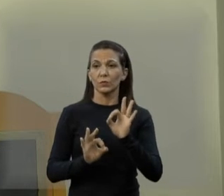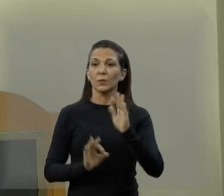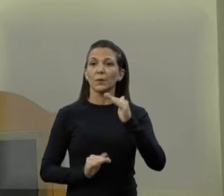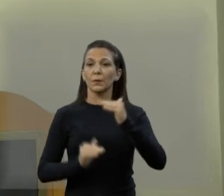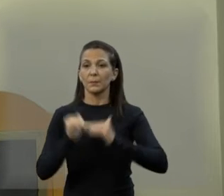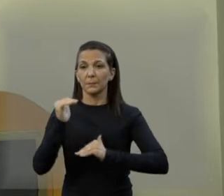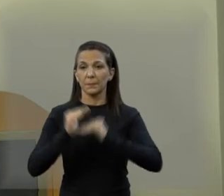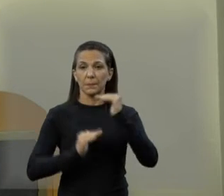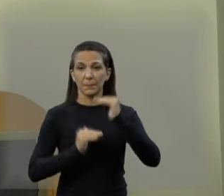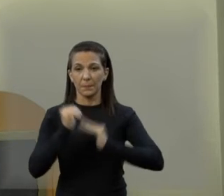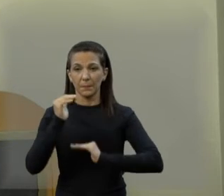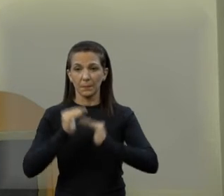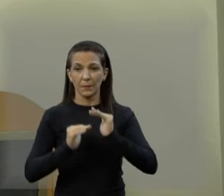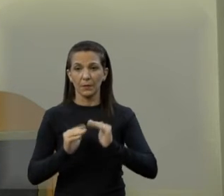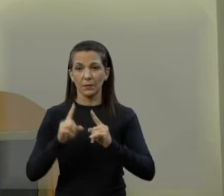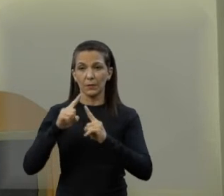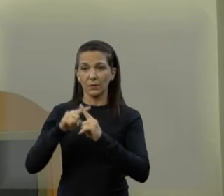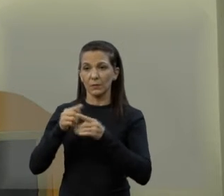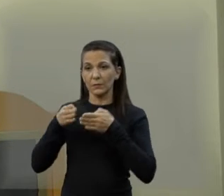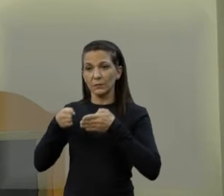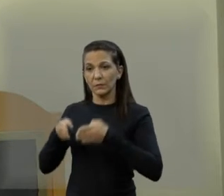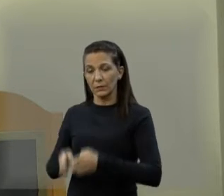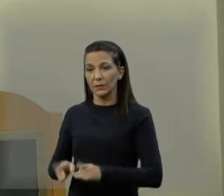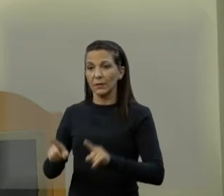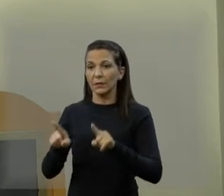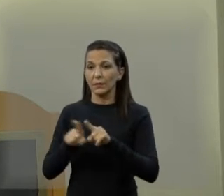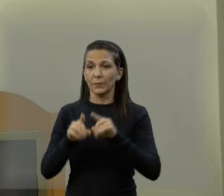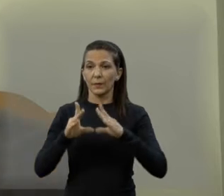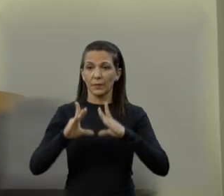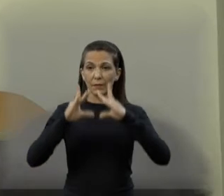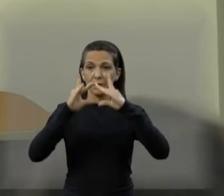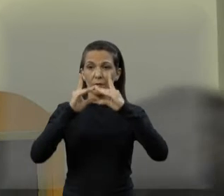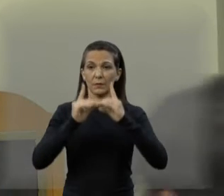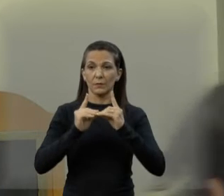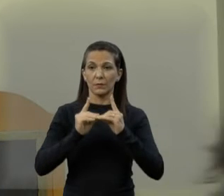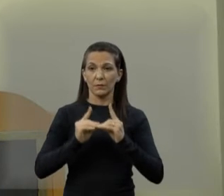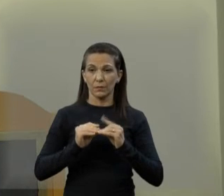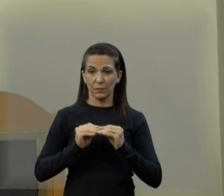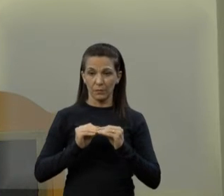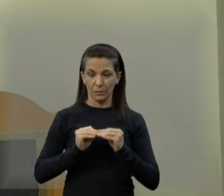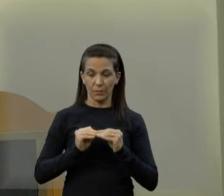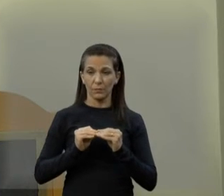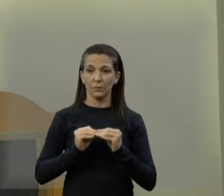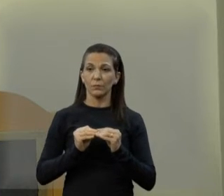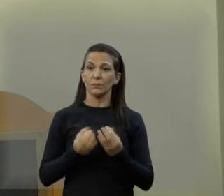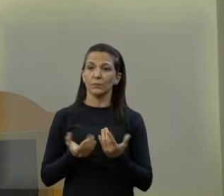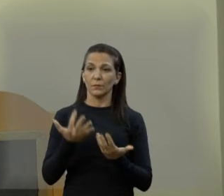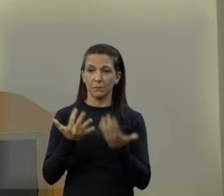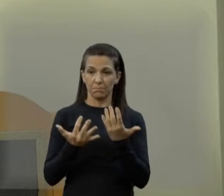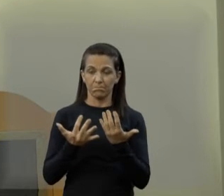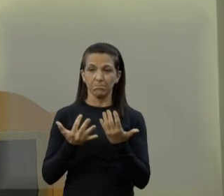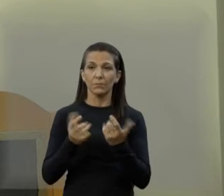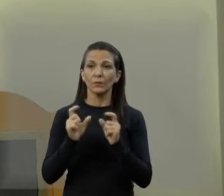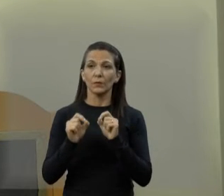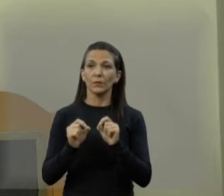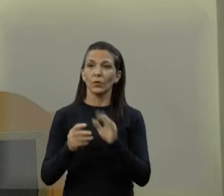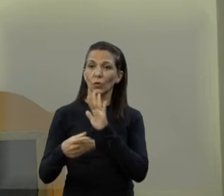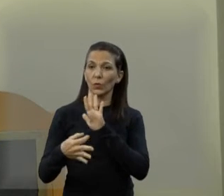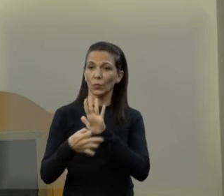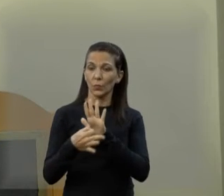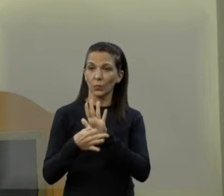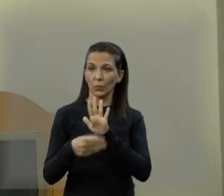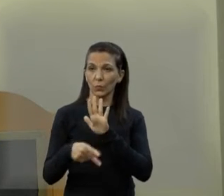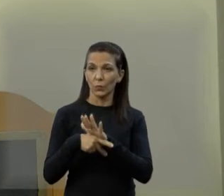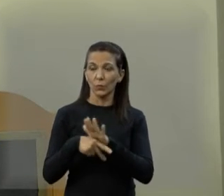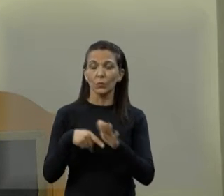e o funcionamento do cemitério crematório do município de Araraquara a presente propositura é